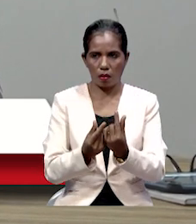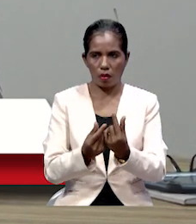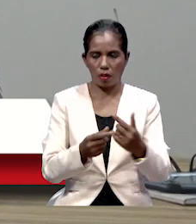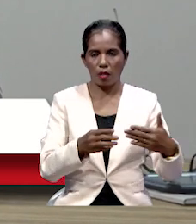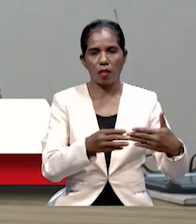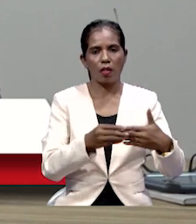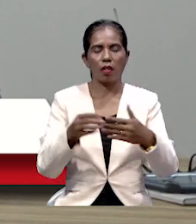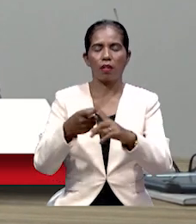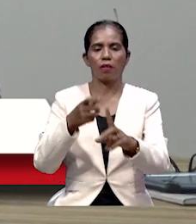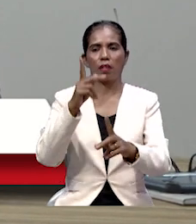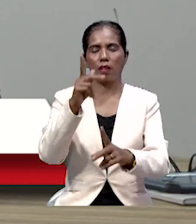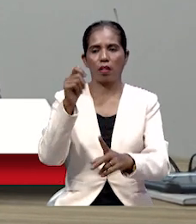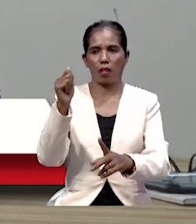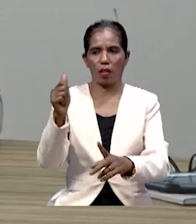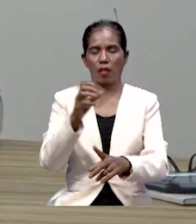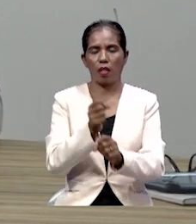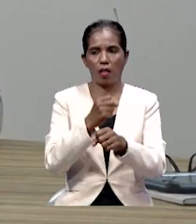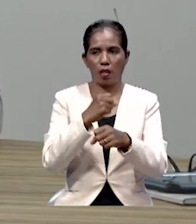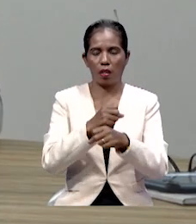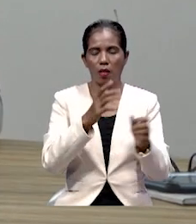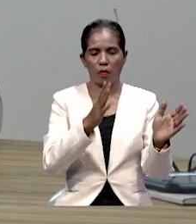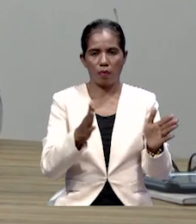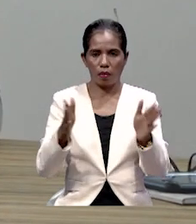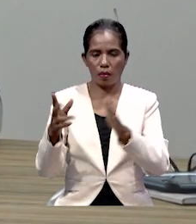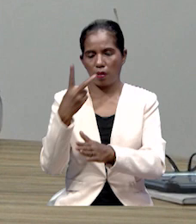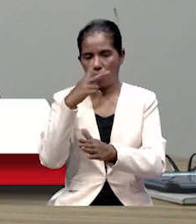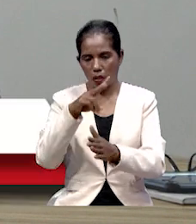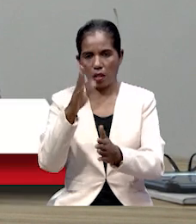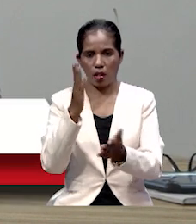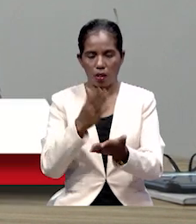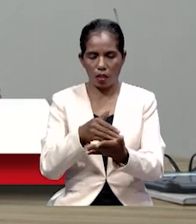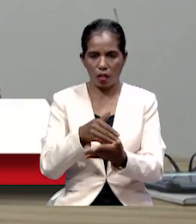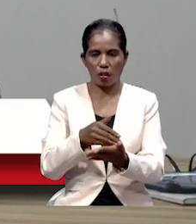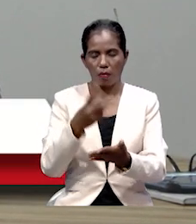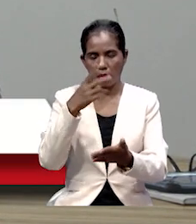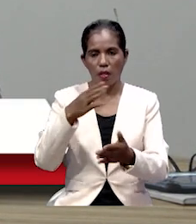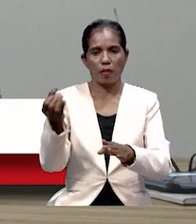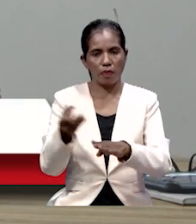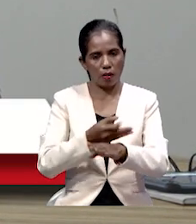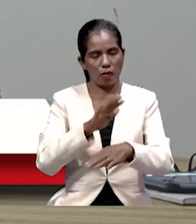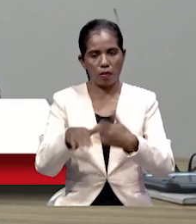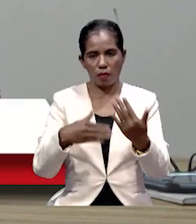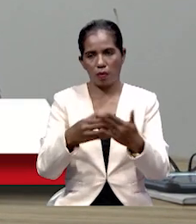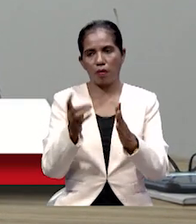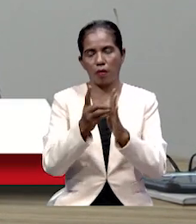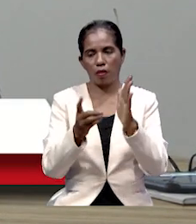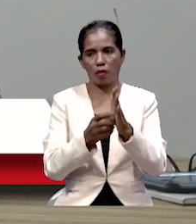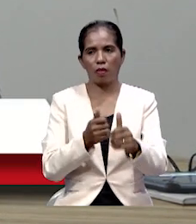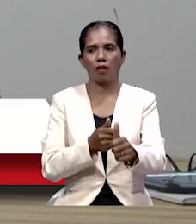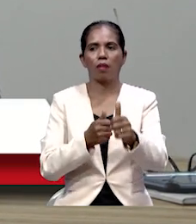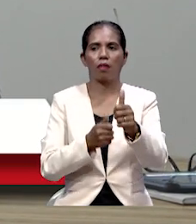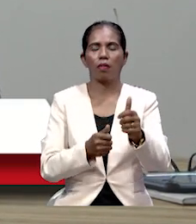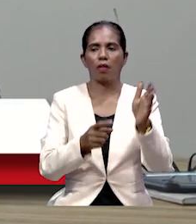SICAC, será halau ela processo de verificação, ba iha documento tutu bazeya ba iha